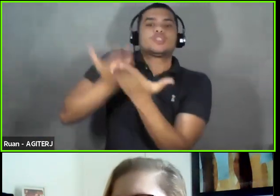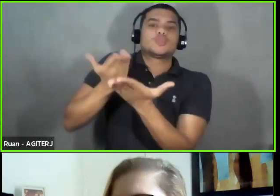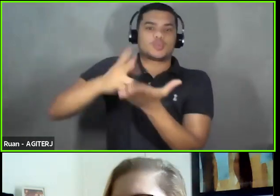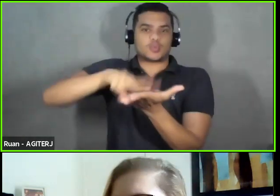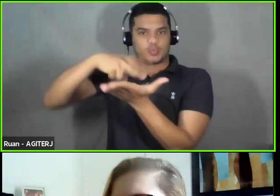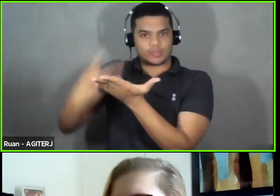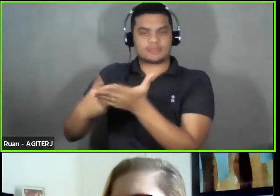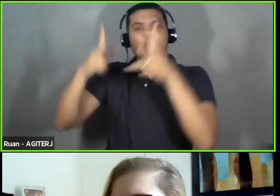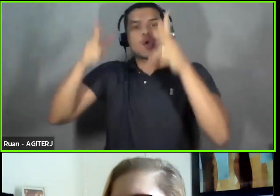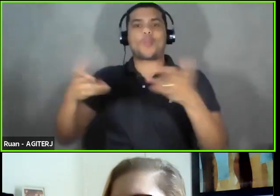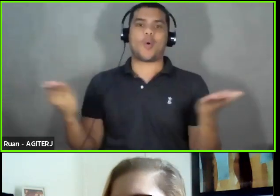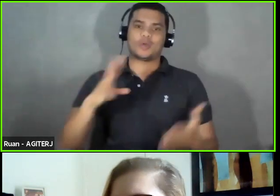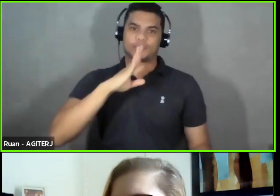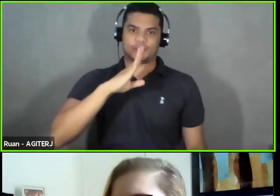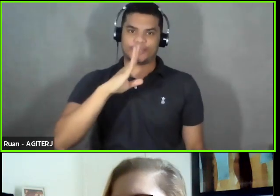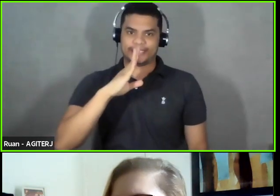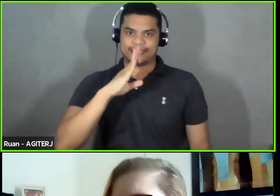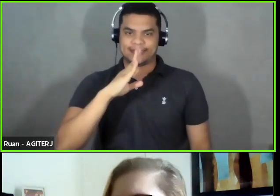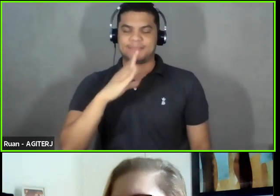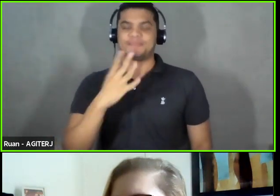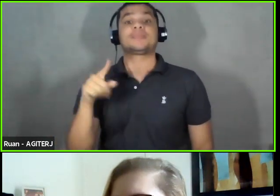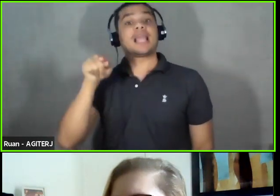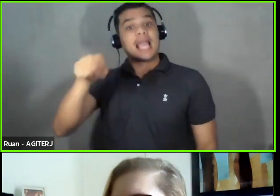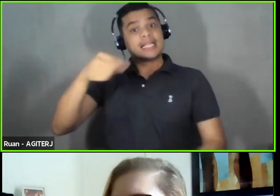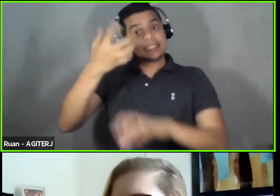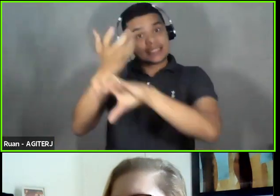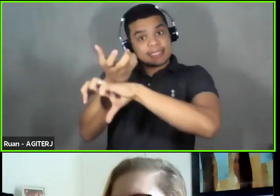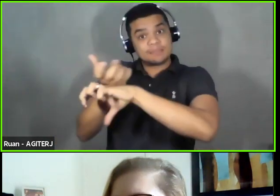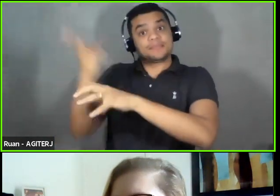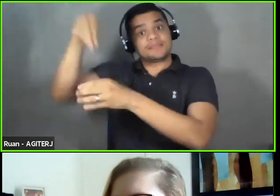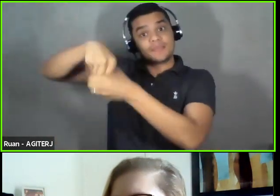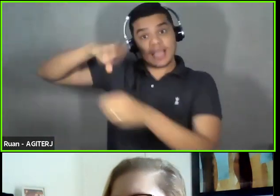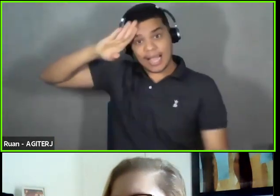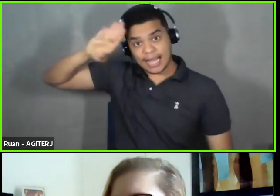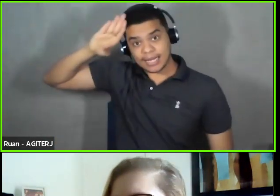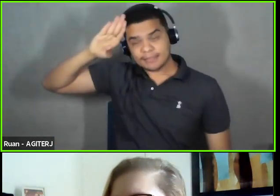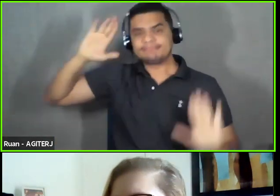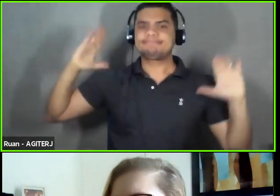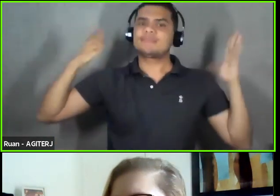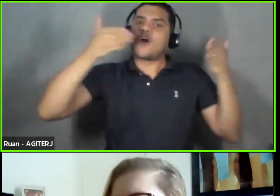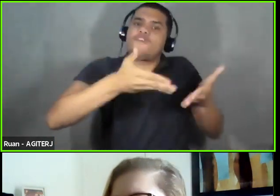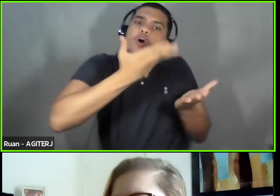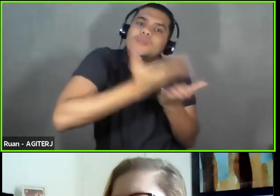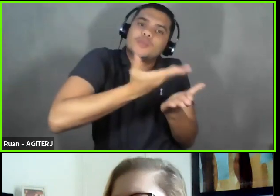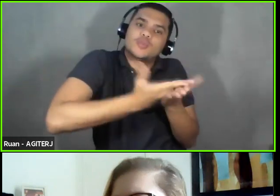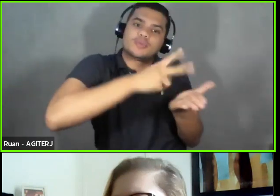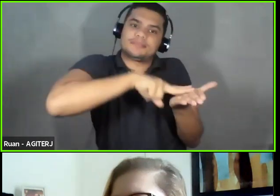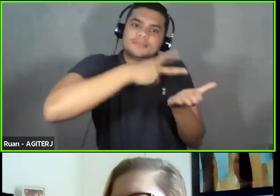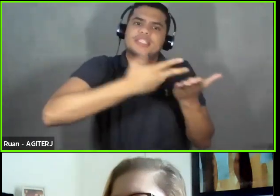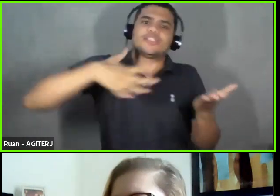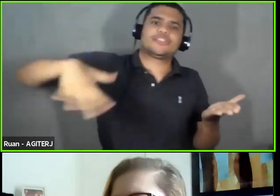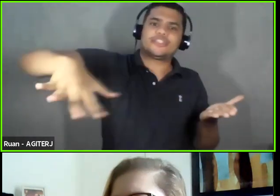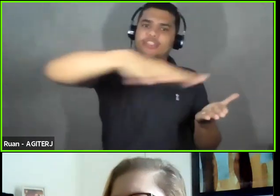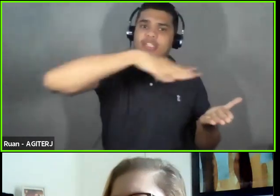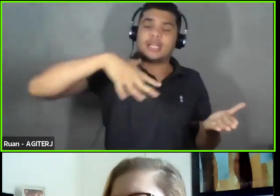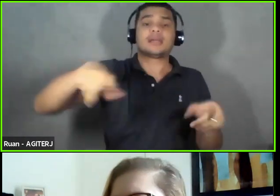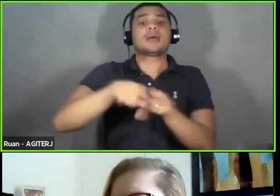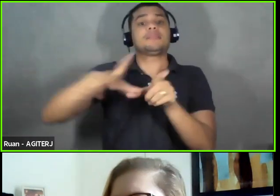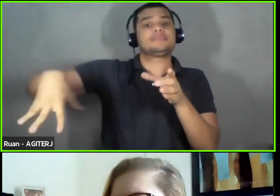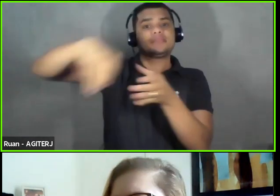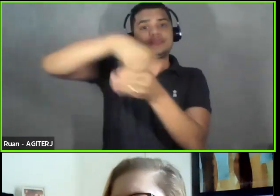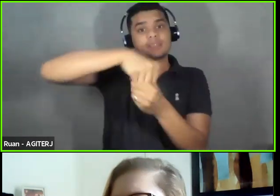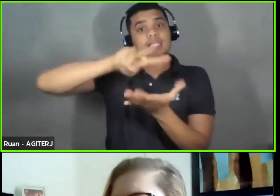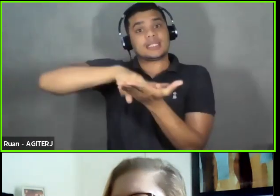tal como a conhecemos hoje, uma disciplina acadêmica voltada para o estudo da tradução em geral, incluindo